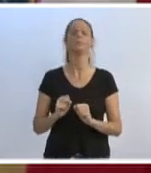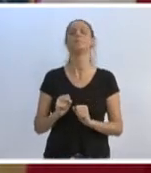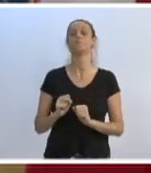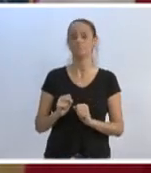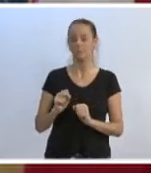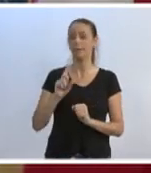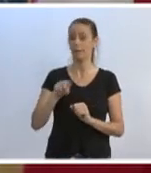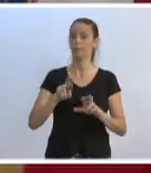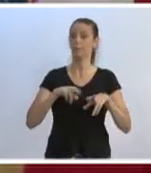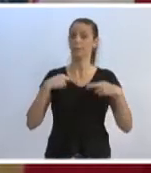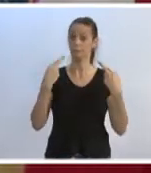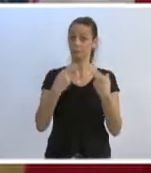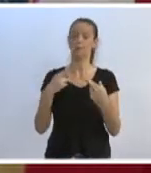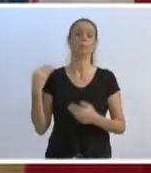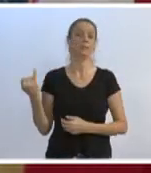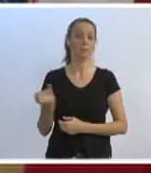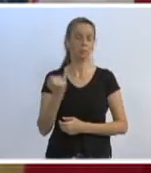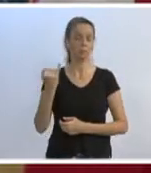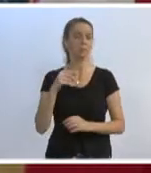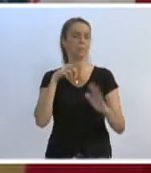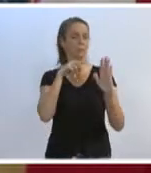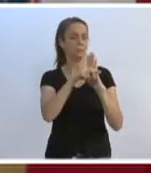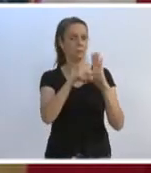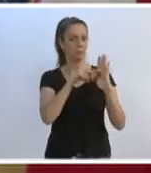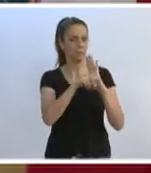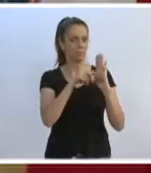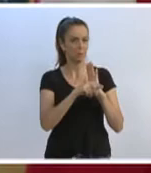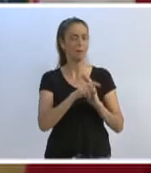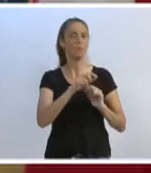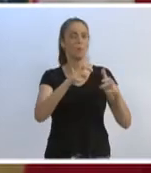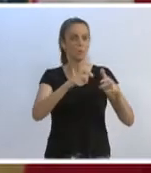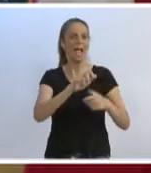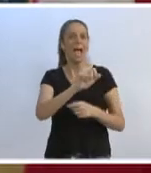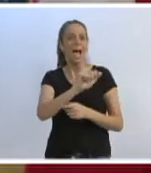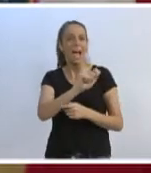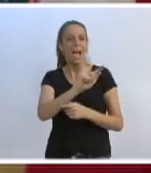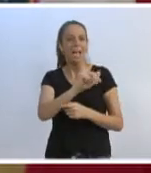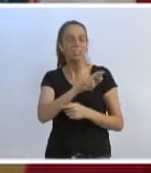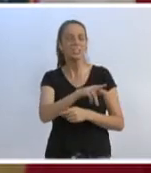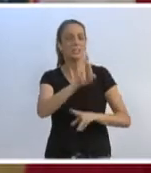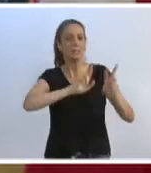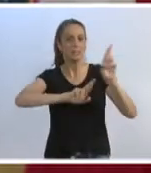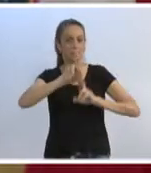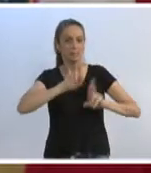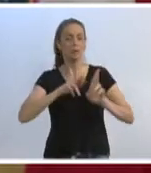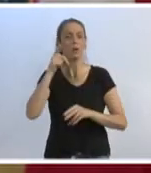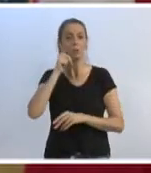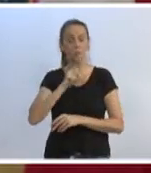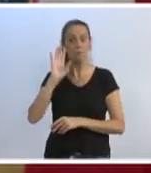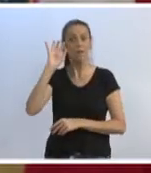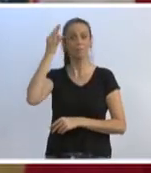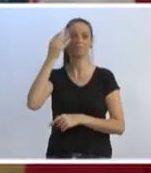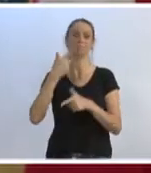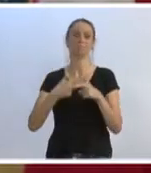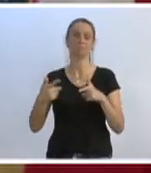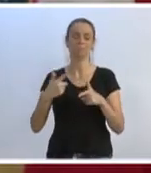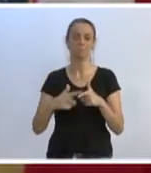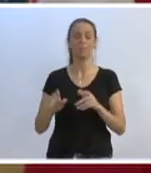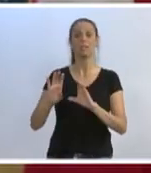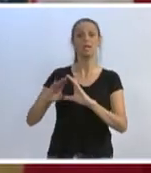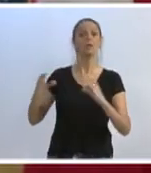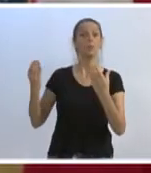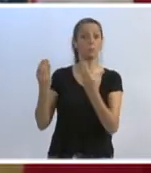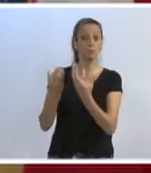ser uma reunião muito importante para tirar dúvidas e para poder fazer com que isso aconteça o mais breve possível e que a nossa comunidade